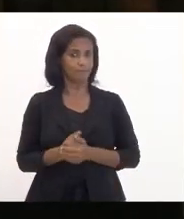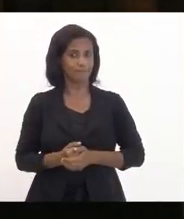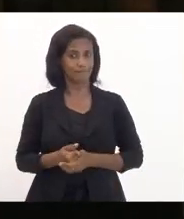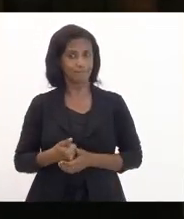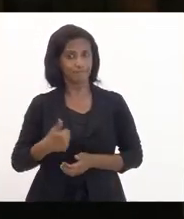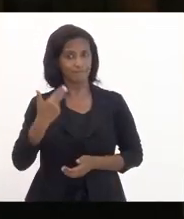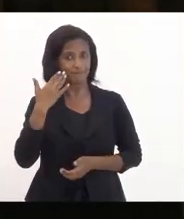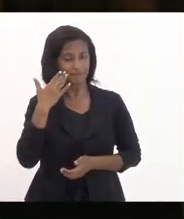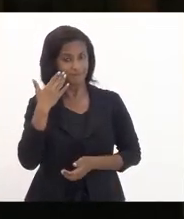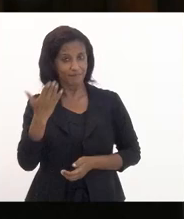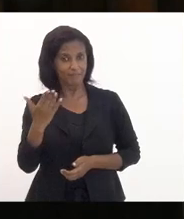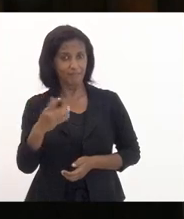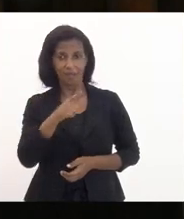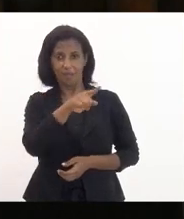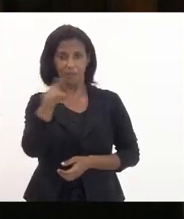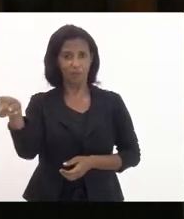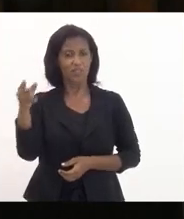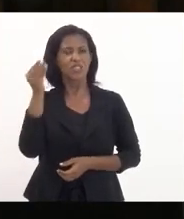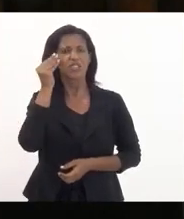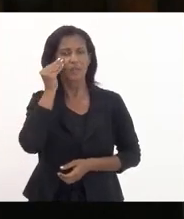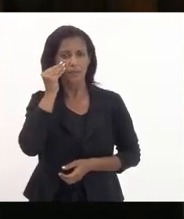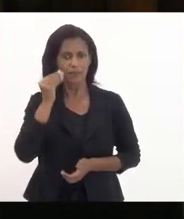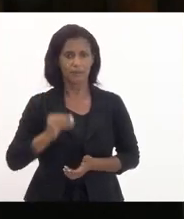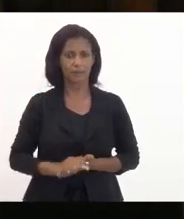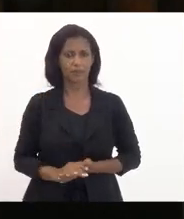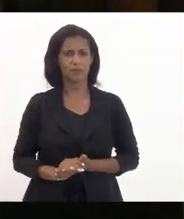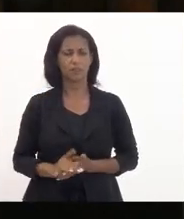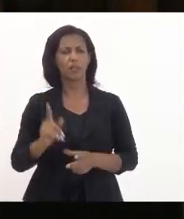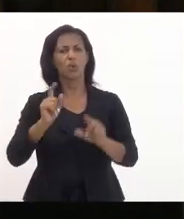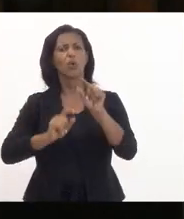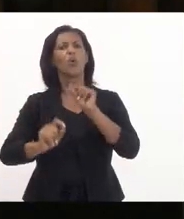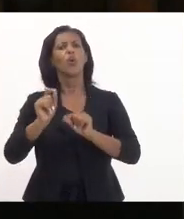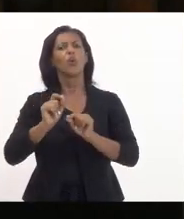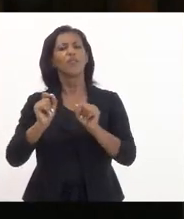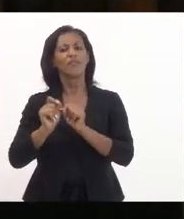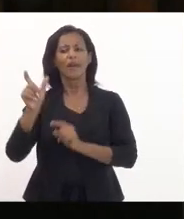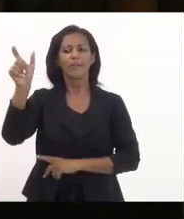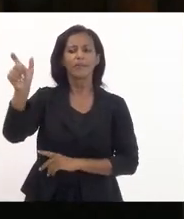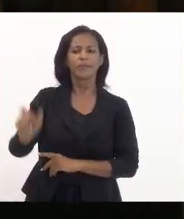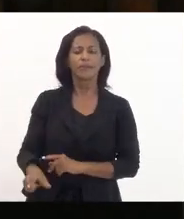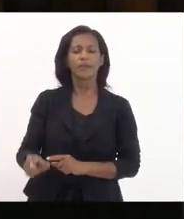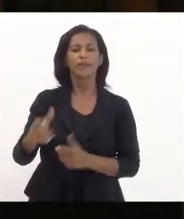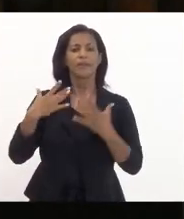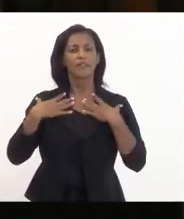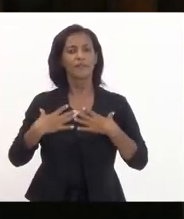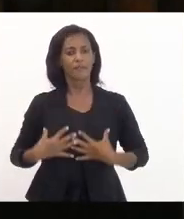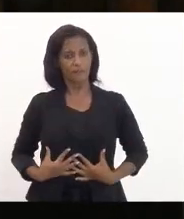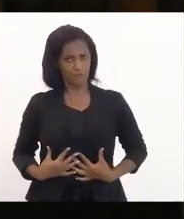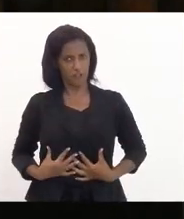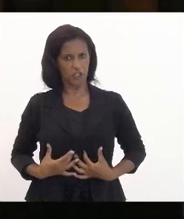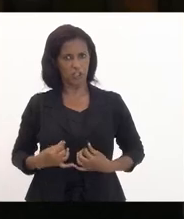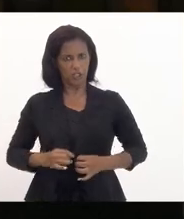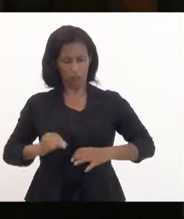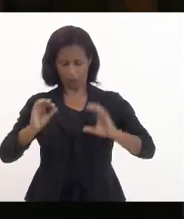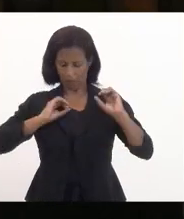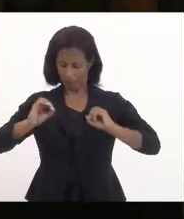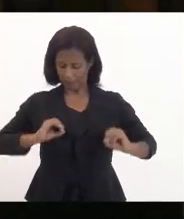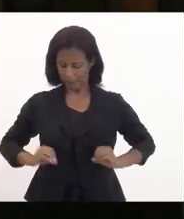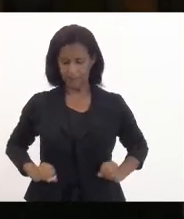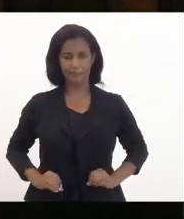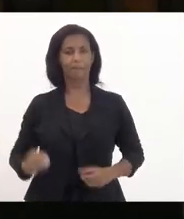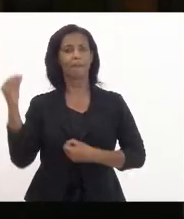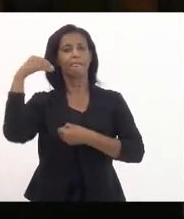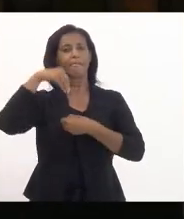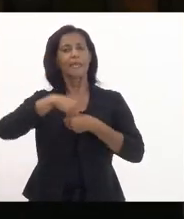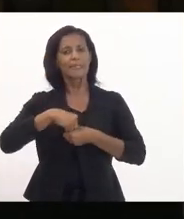só, o senhor, a senhora que nos assiste, o que é que faz um indivíduo vestido de roupas camufladas